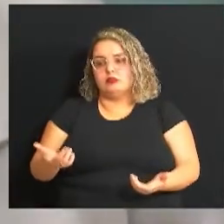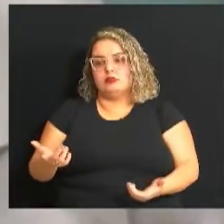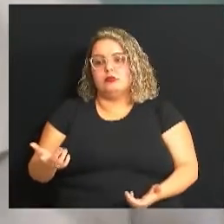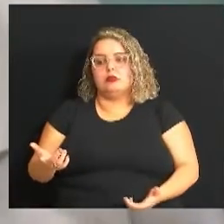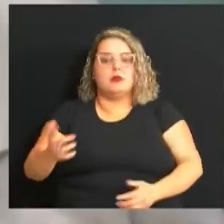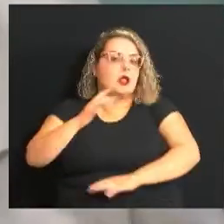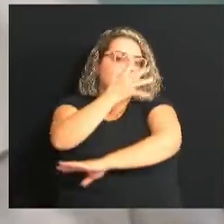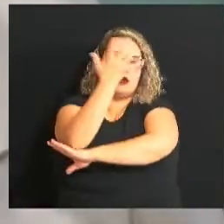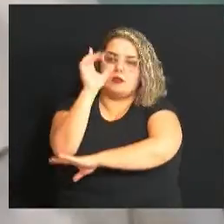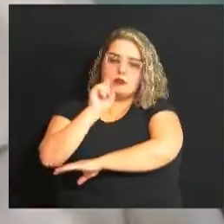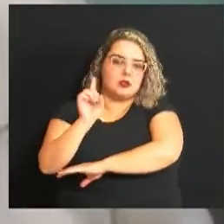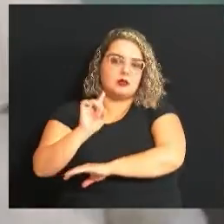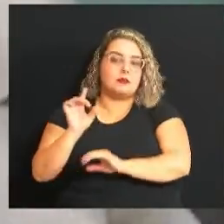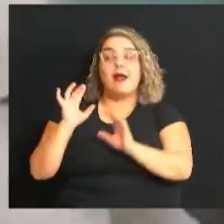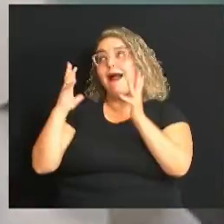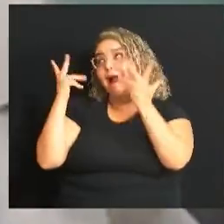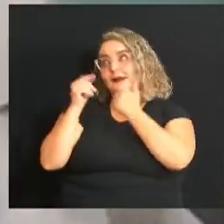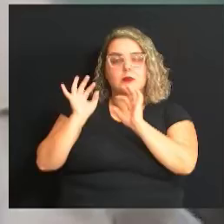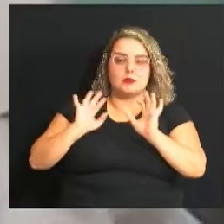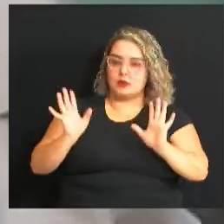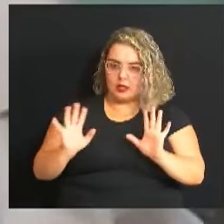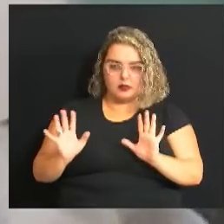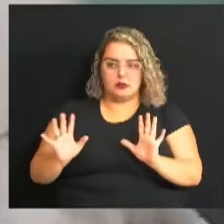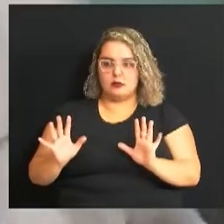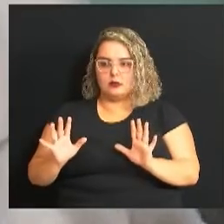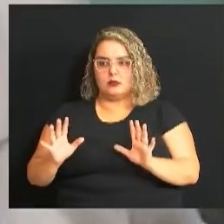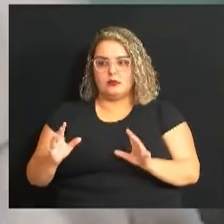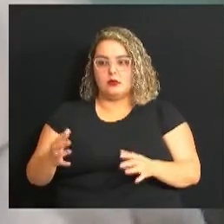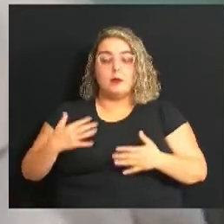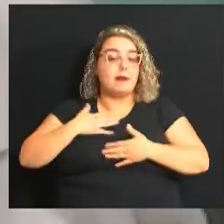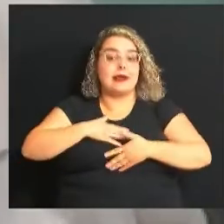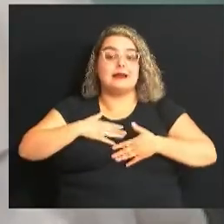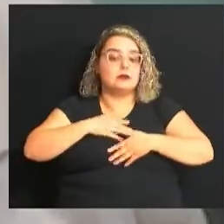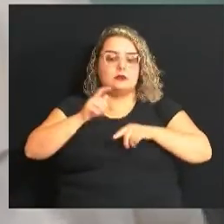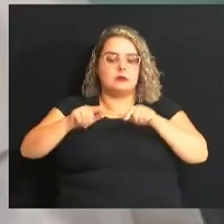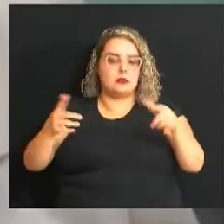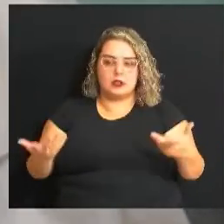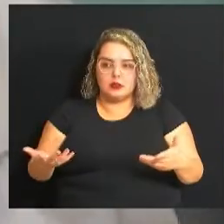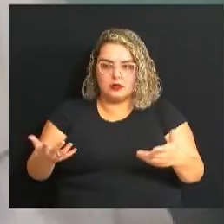enfeitar, né? Não são só para trazer prazer para as pessoas, prazer